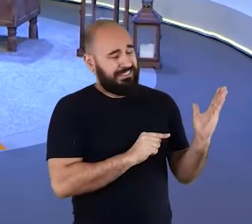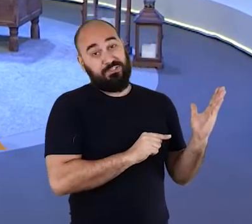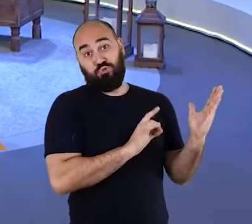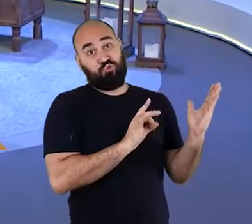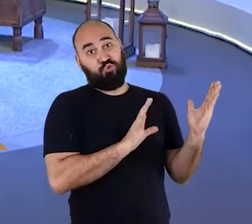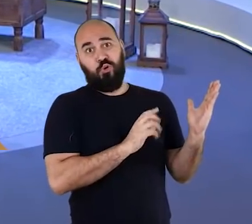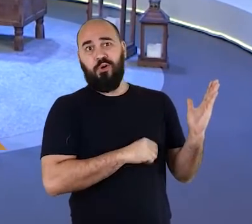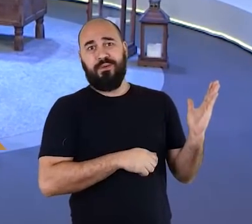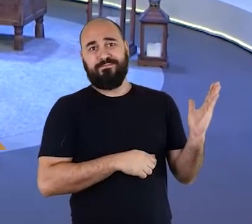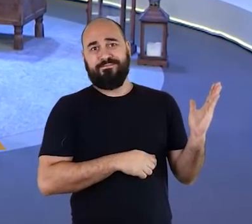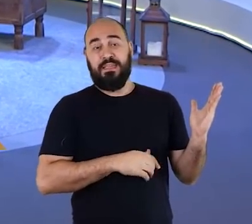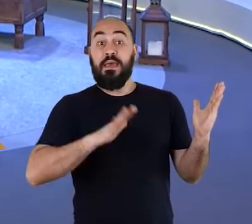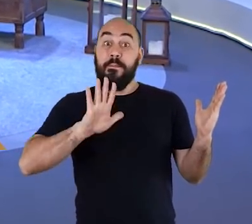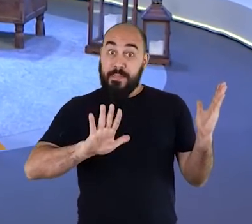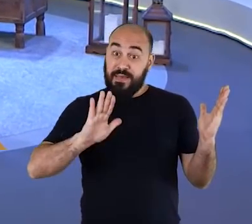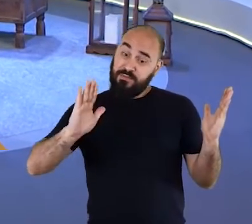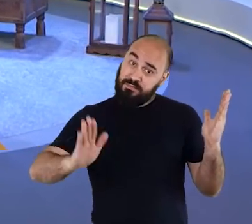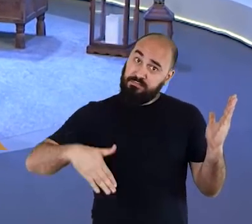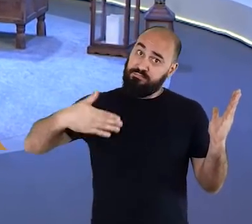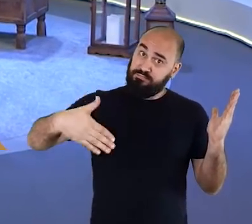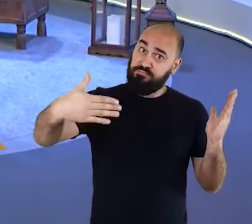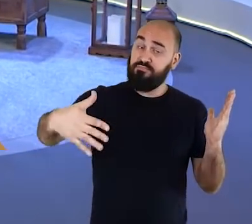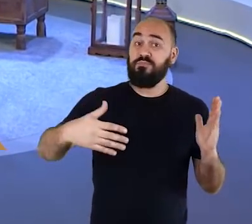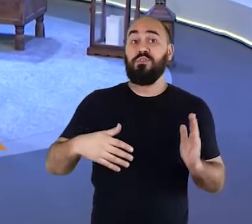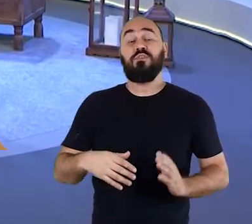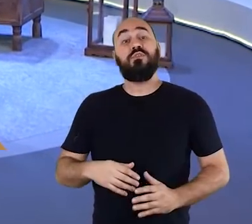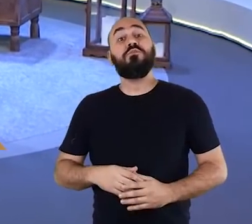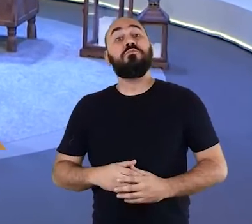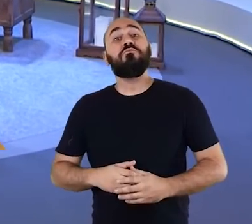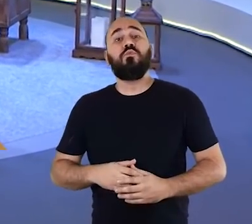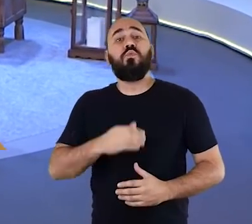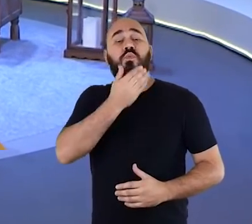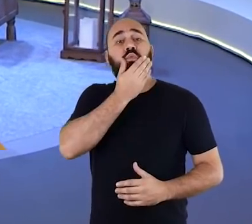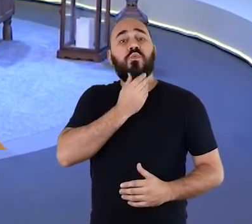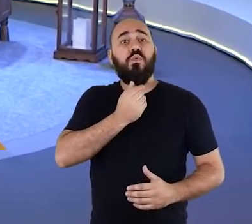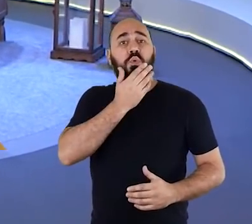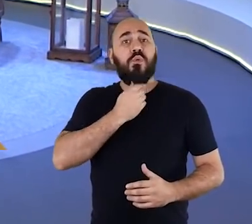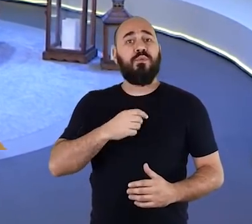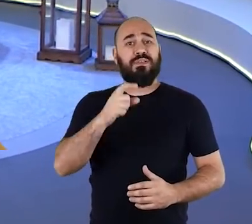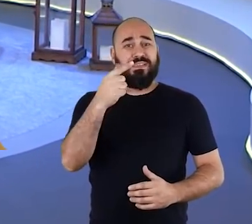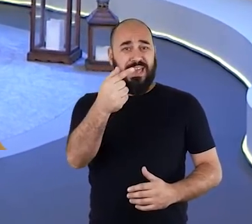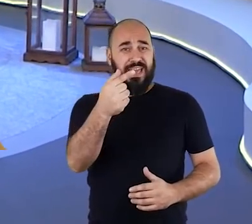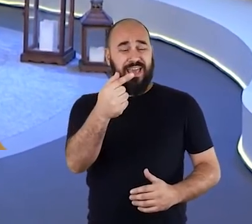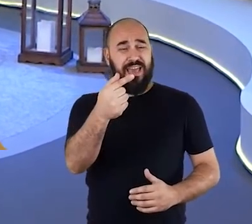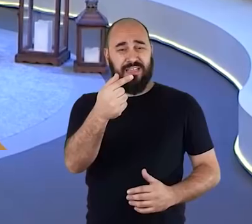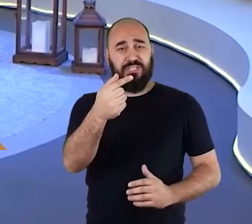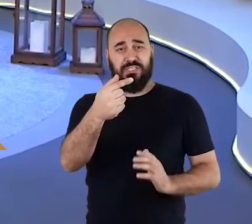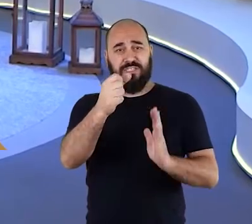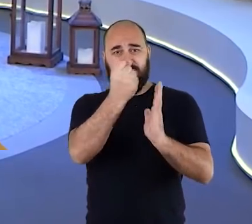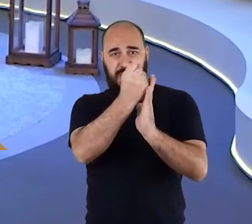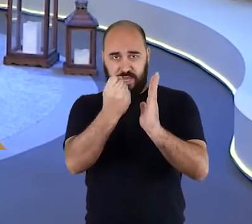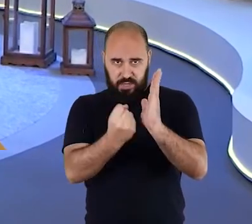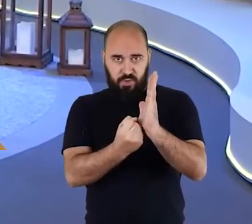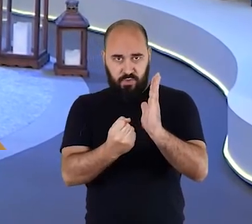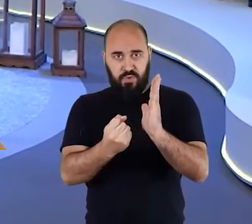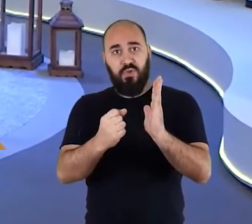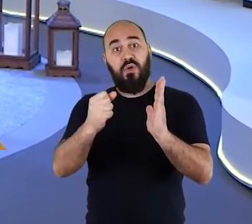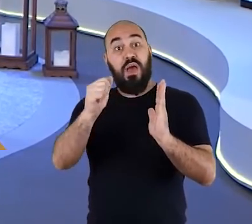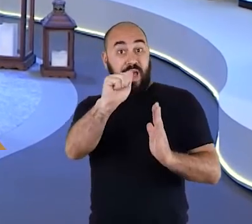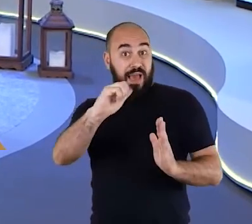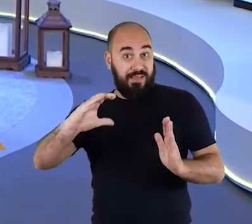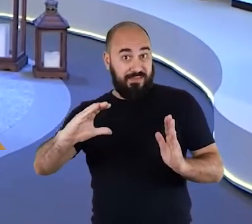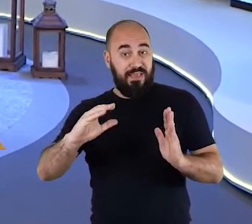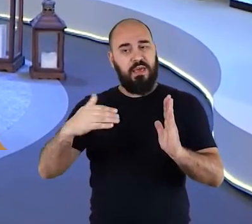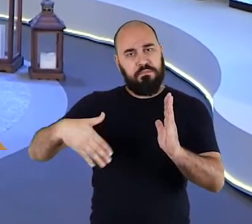por volta do final do 7º século a.C., Judá enfrentou um dilema que deveria saber se ele